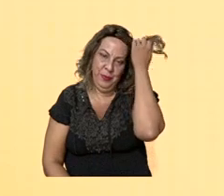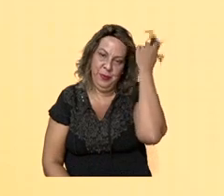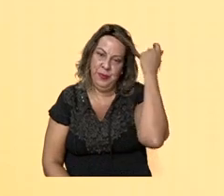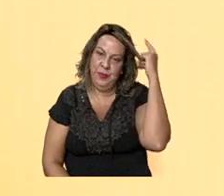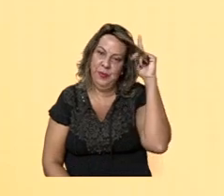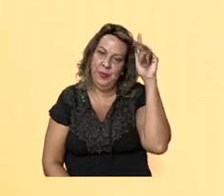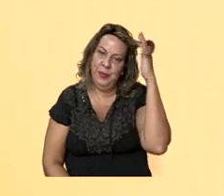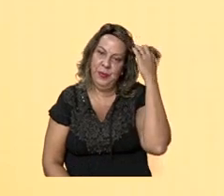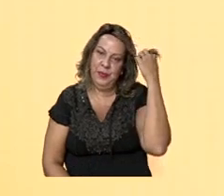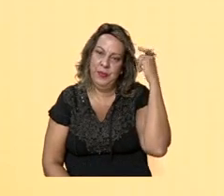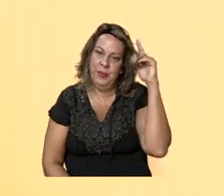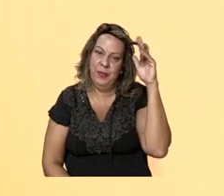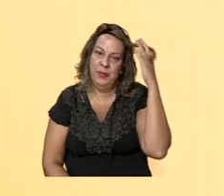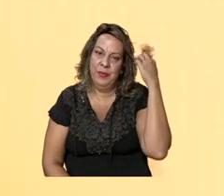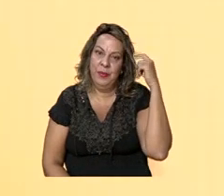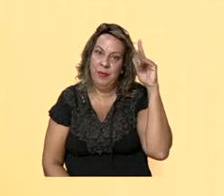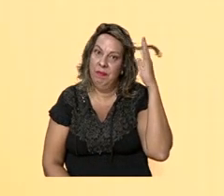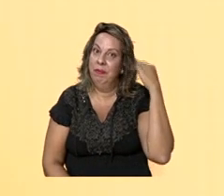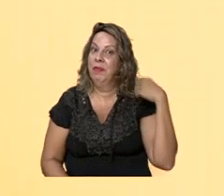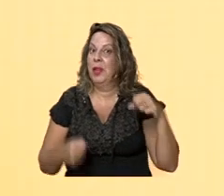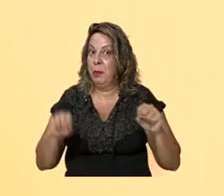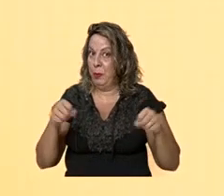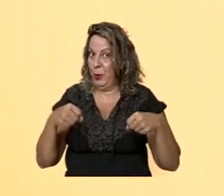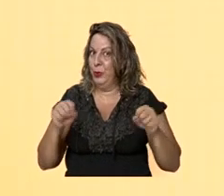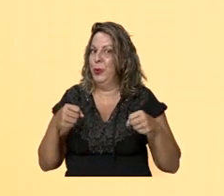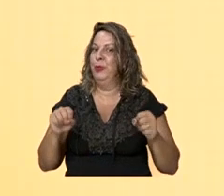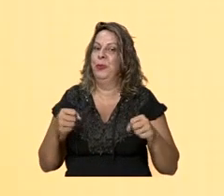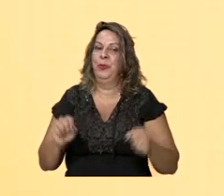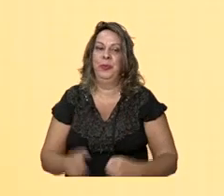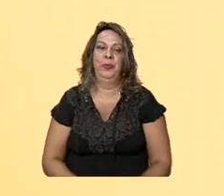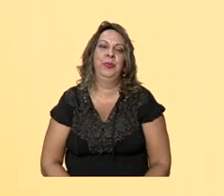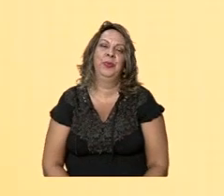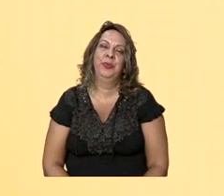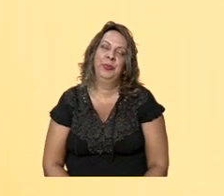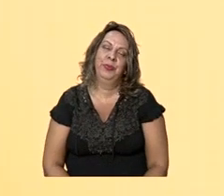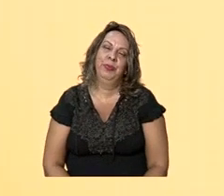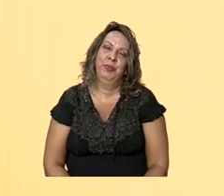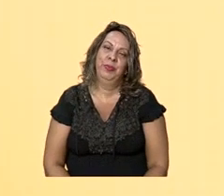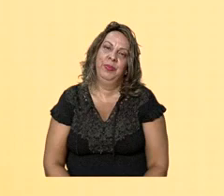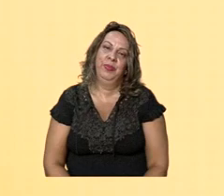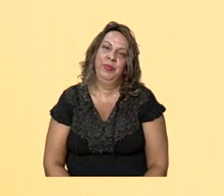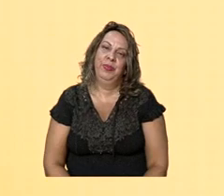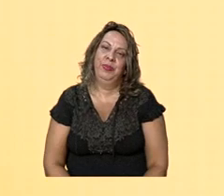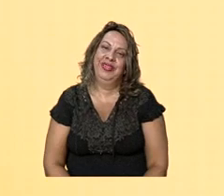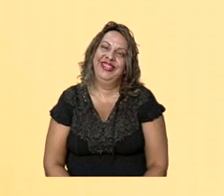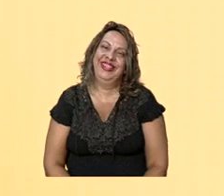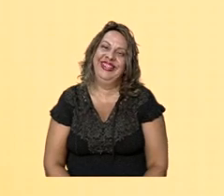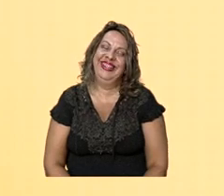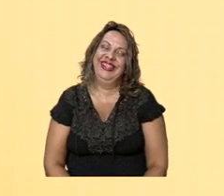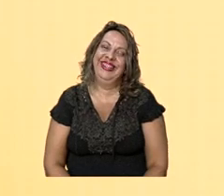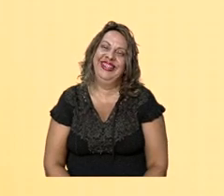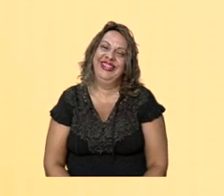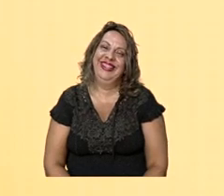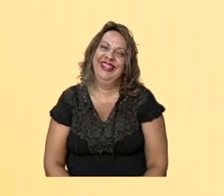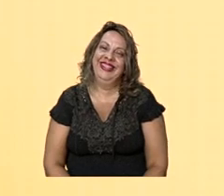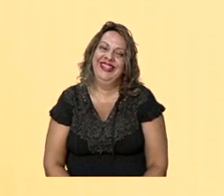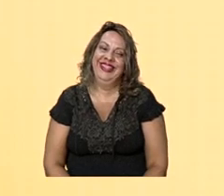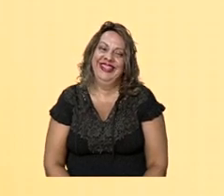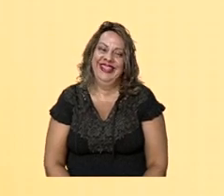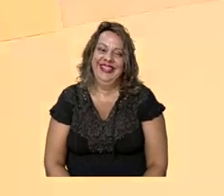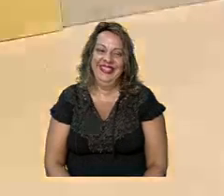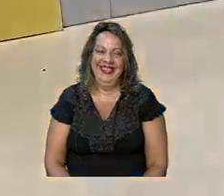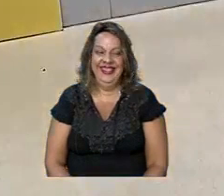No segundo prêmio de hoje tem uma Ronda Pop. Uma Ronda Pop agora, no segundo prêmio.